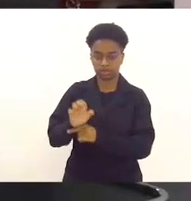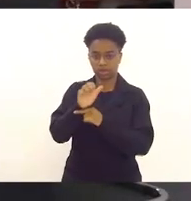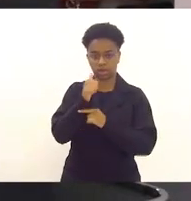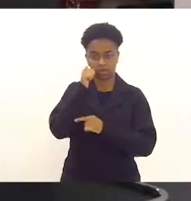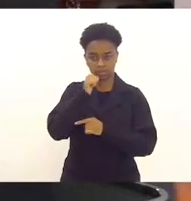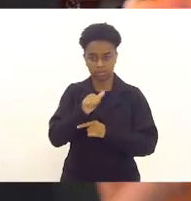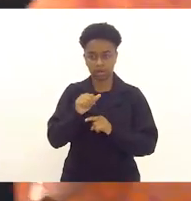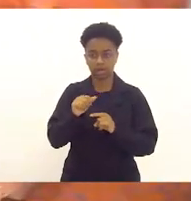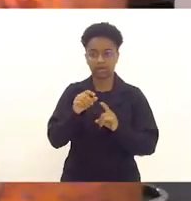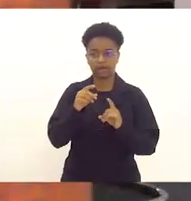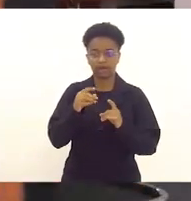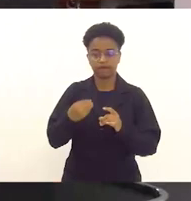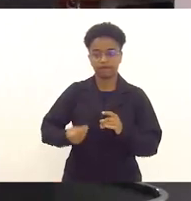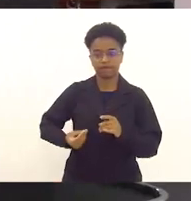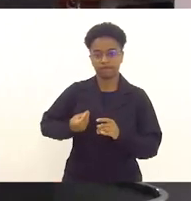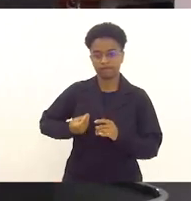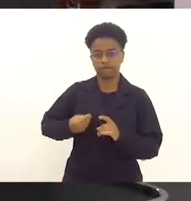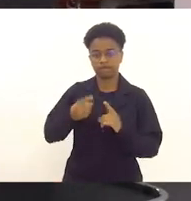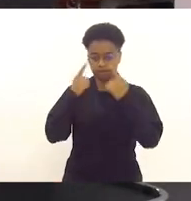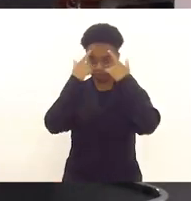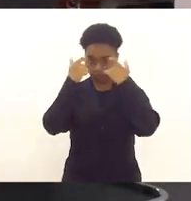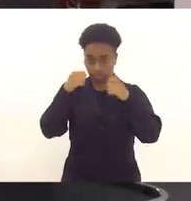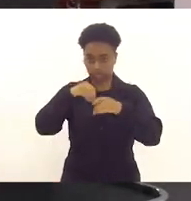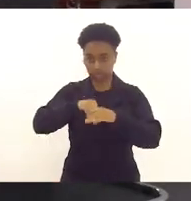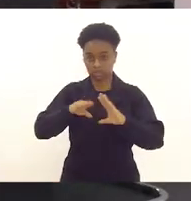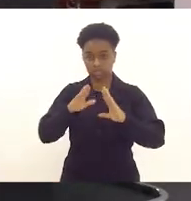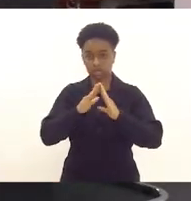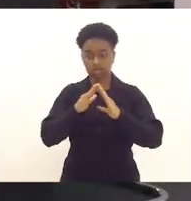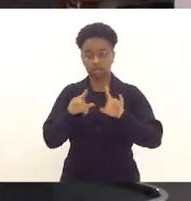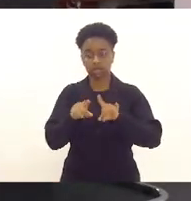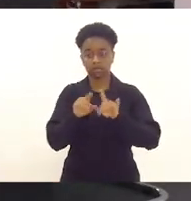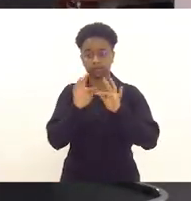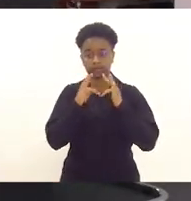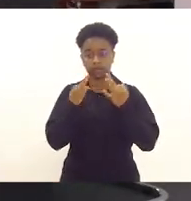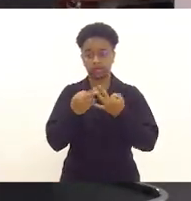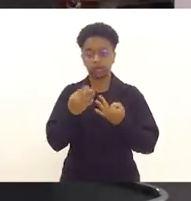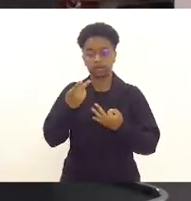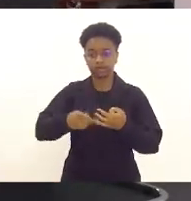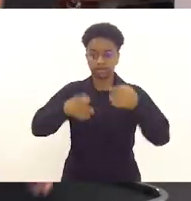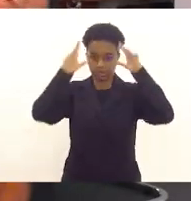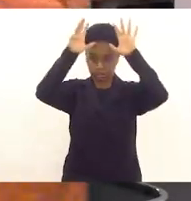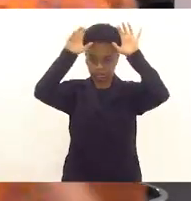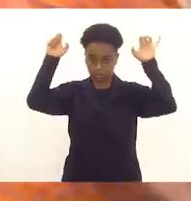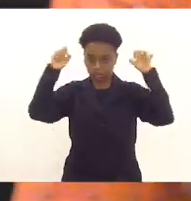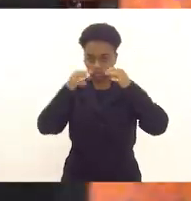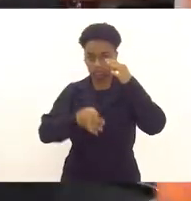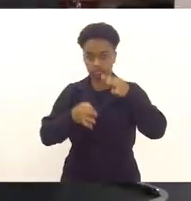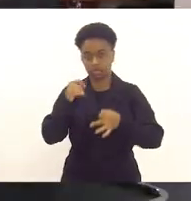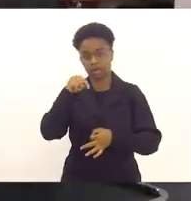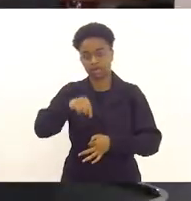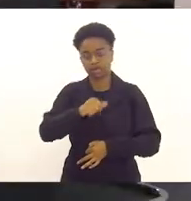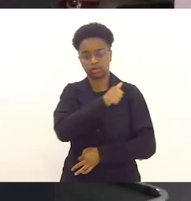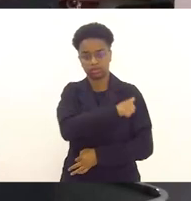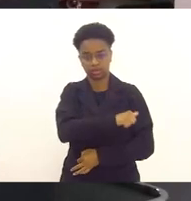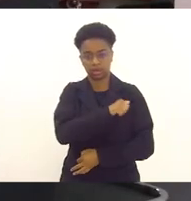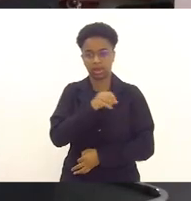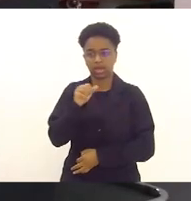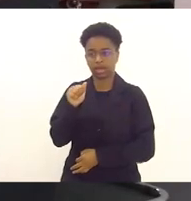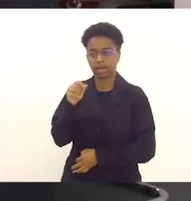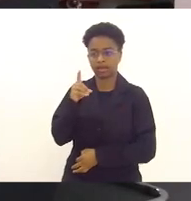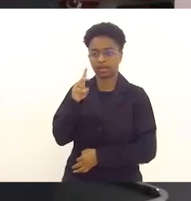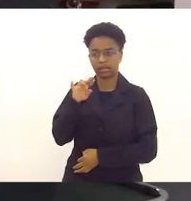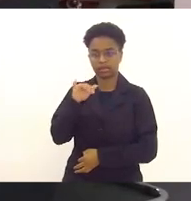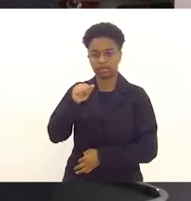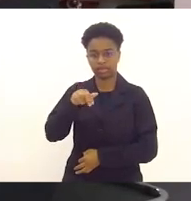de violência doméstica e familiar do Tribunal de Justiça do Rio de Janeiro Adriana Ramos que foi